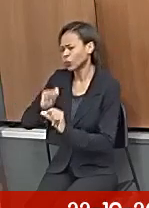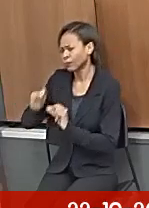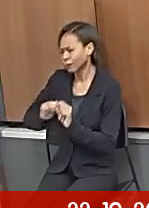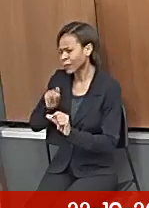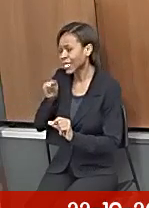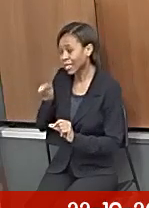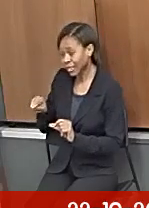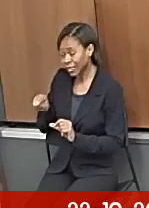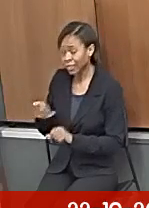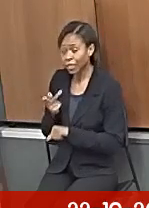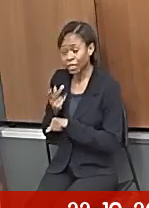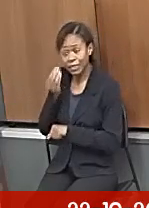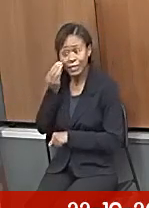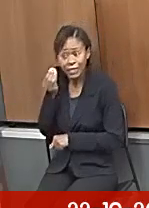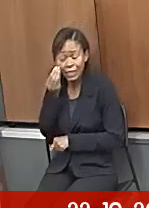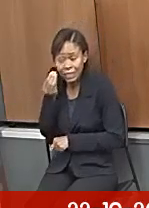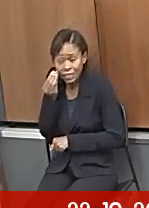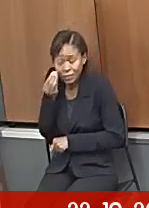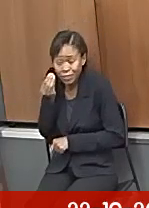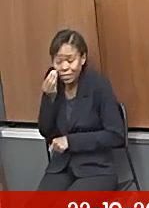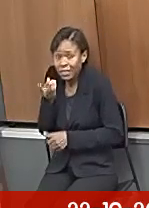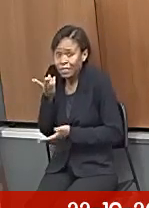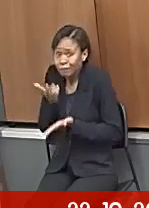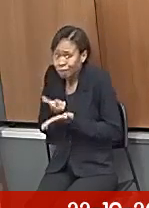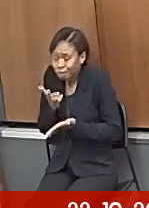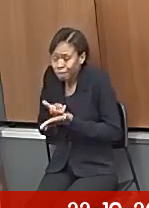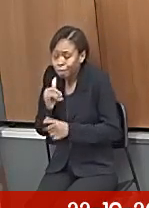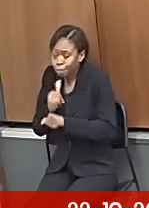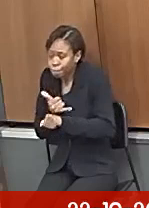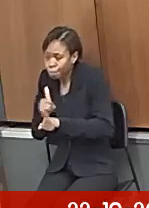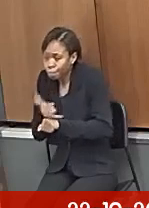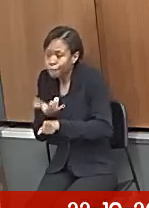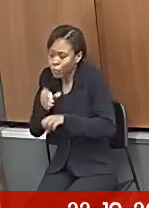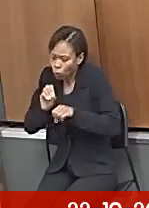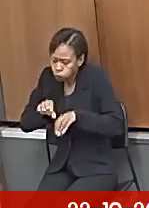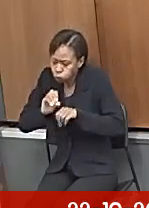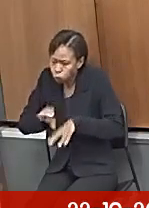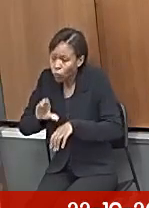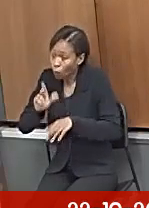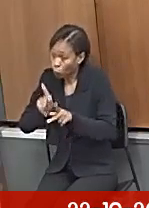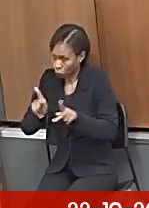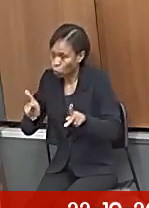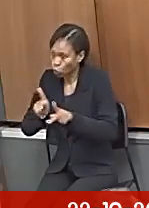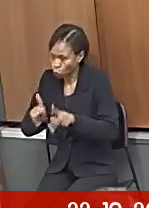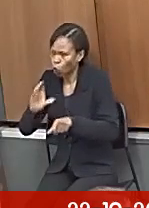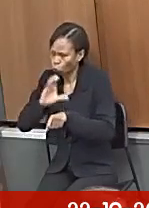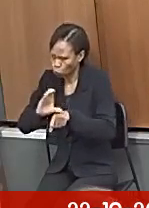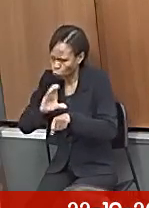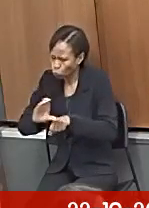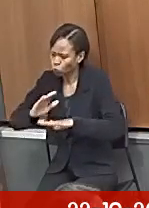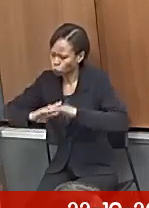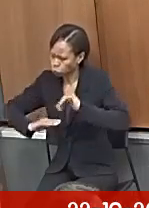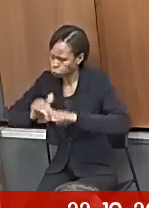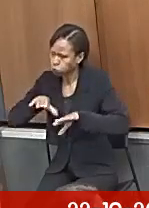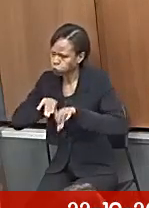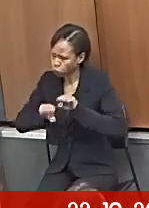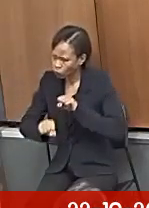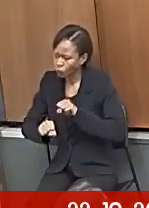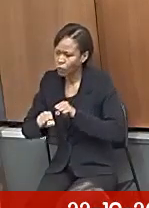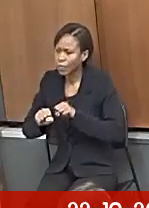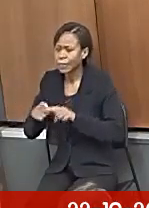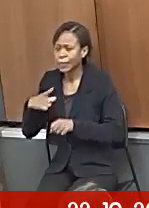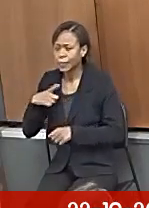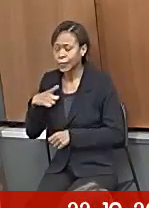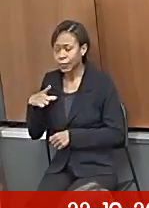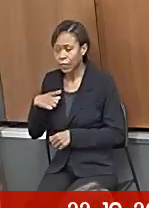está procurando, de todas as formas, formar professores. E aí, doutor Estevão, nós temos...